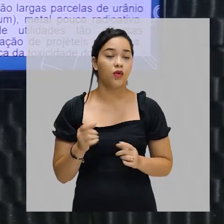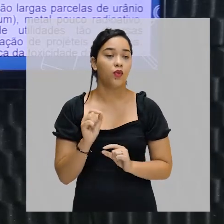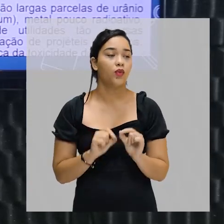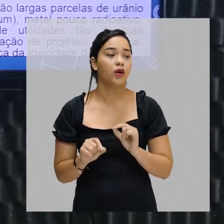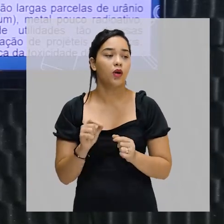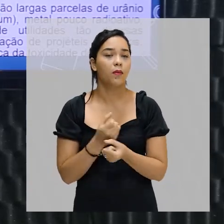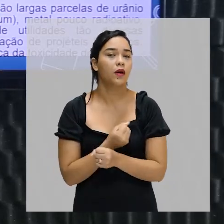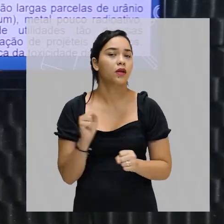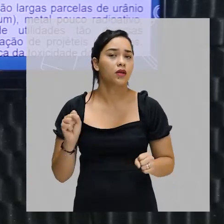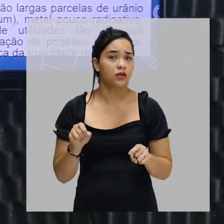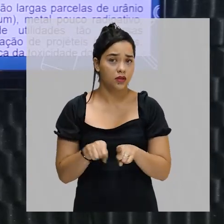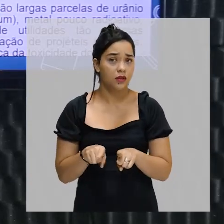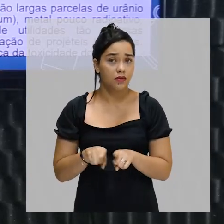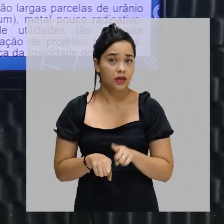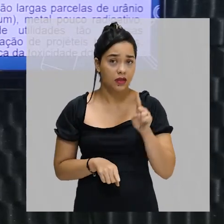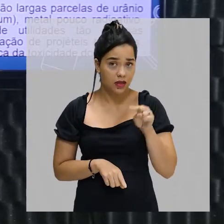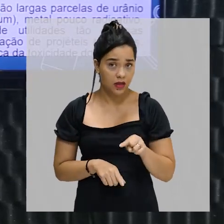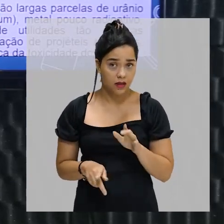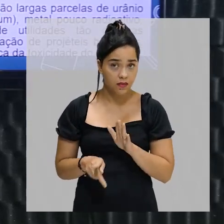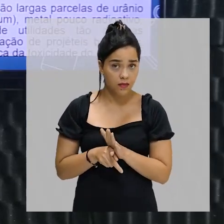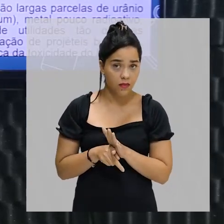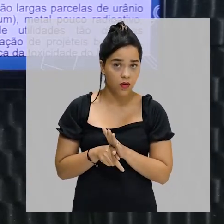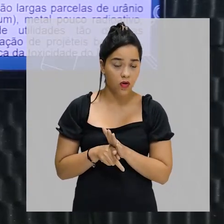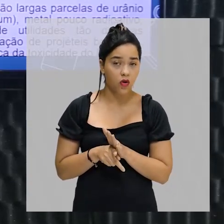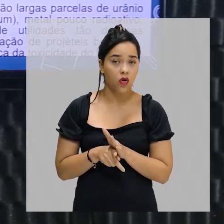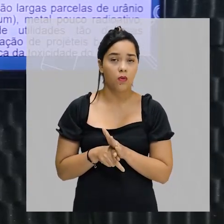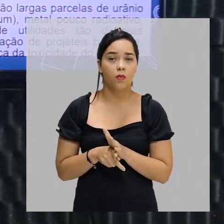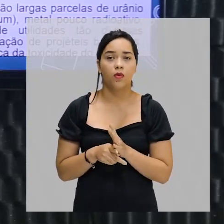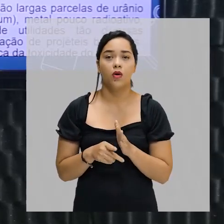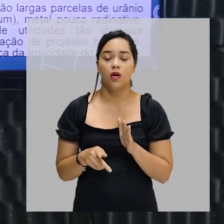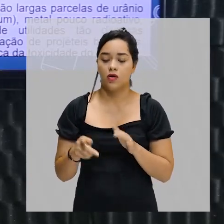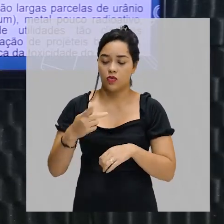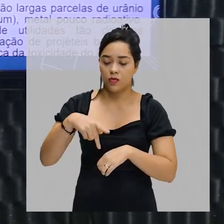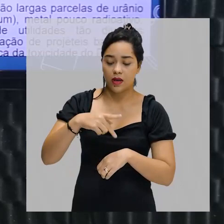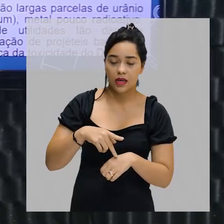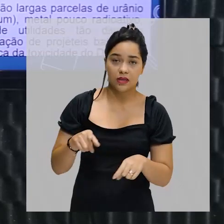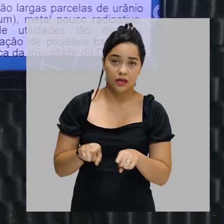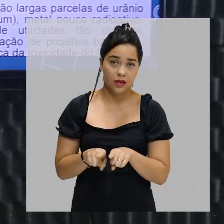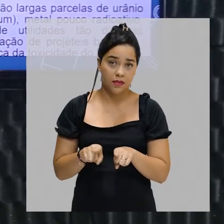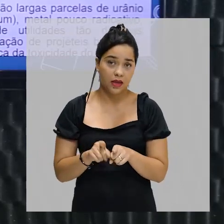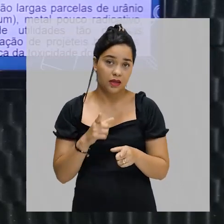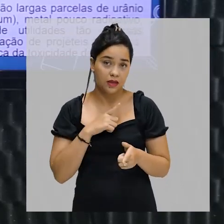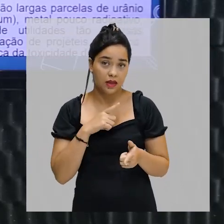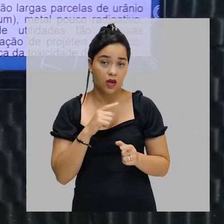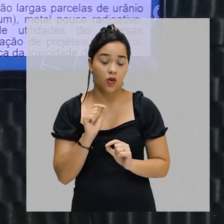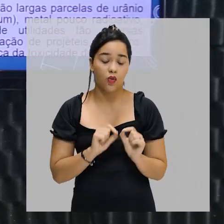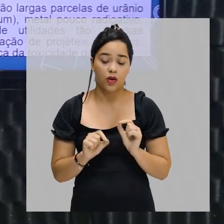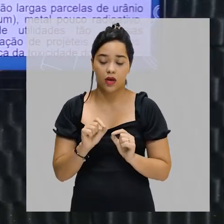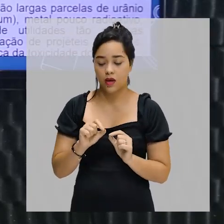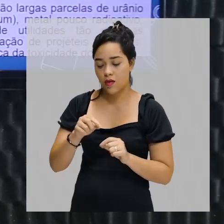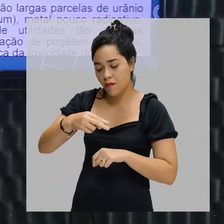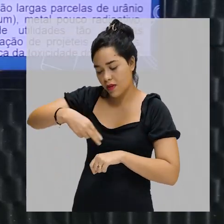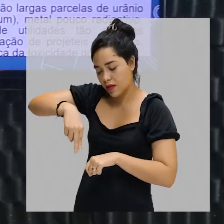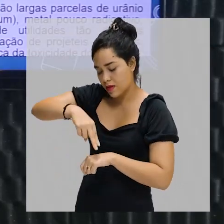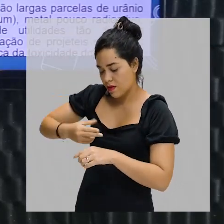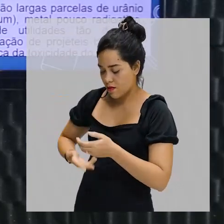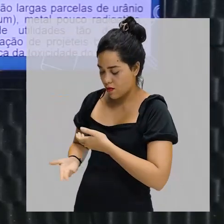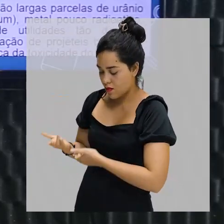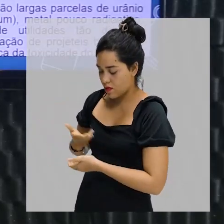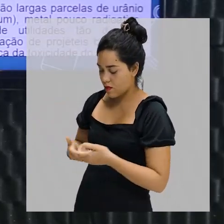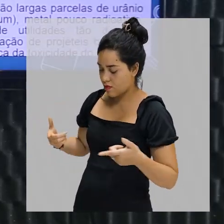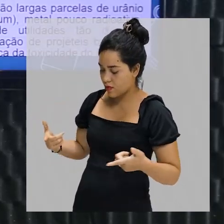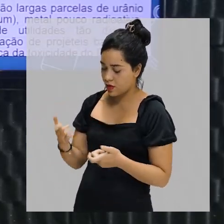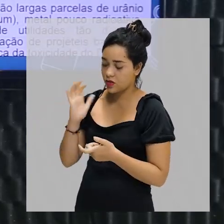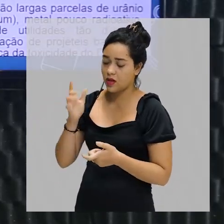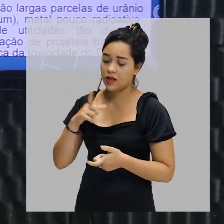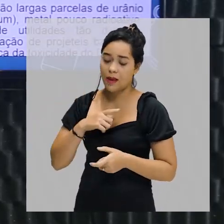uma grande usina também que está nesse país, e nós temos uma nação que está envolvida no conflito que